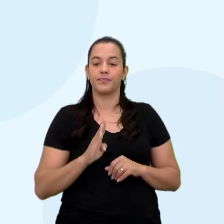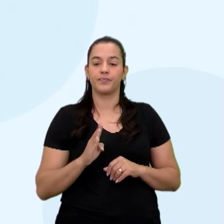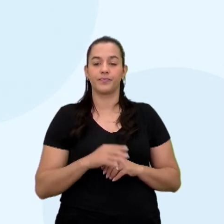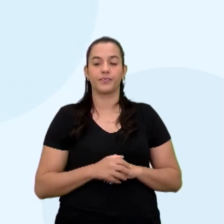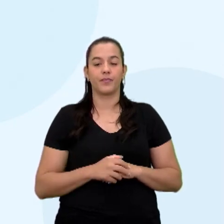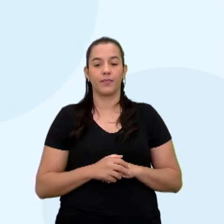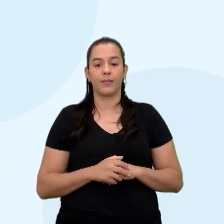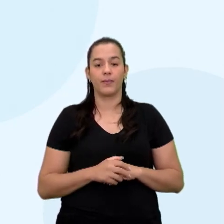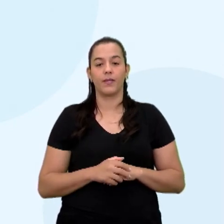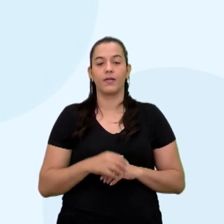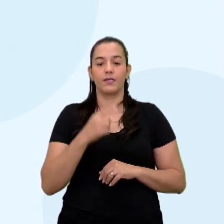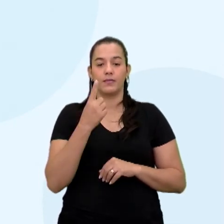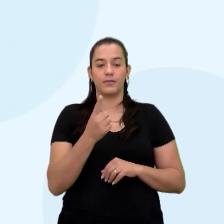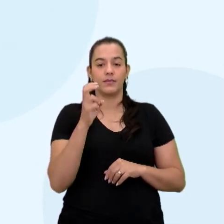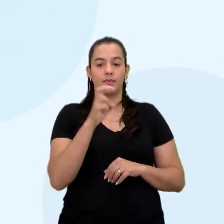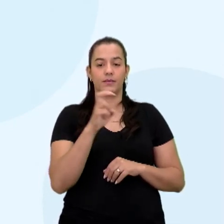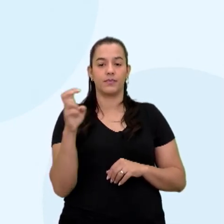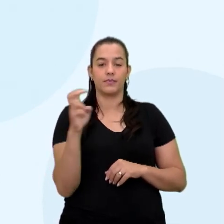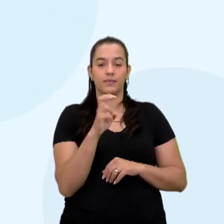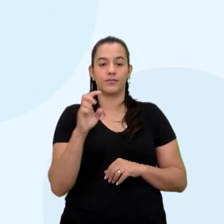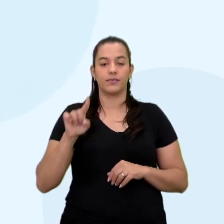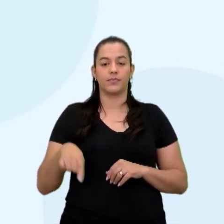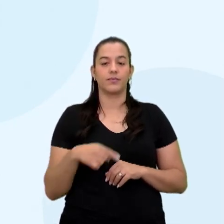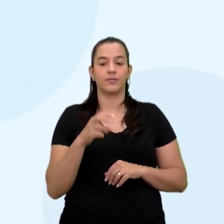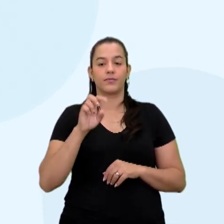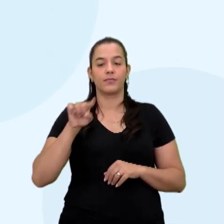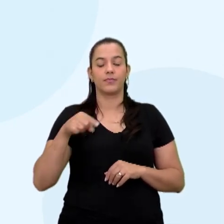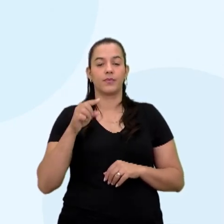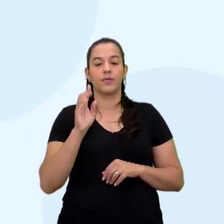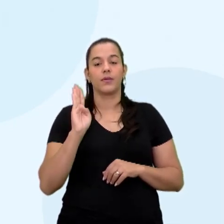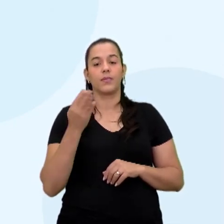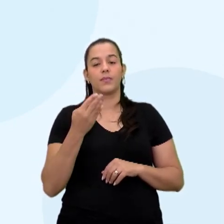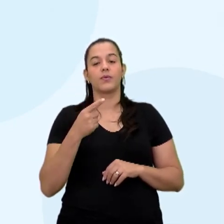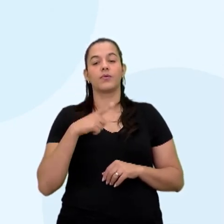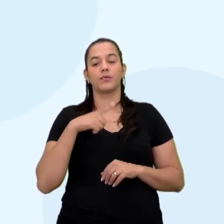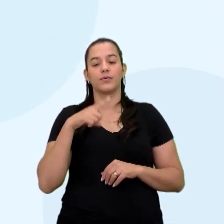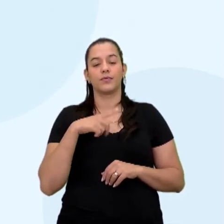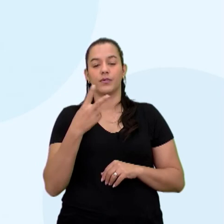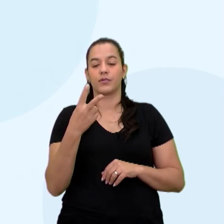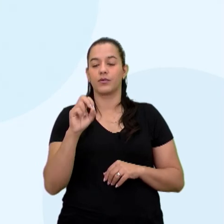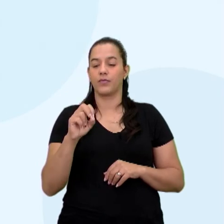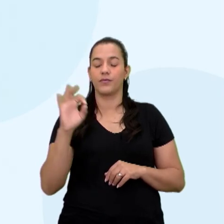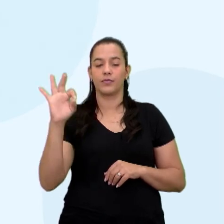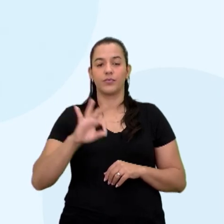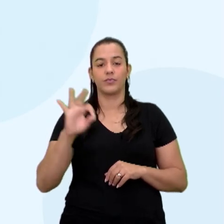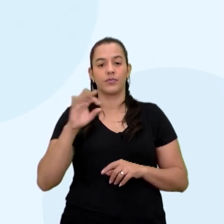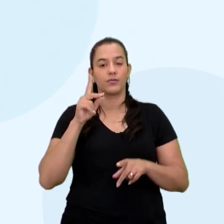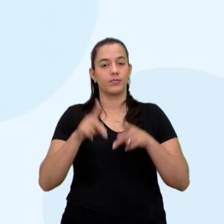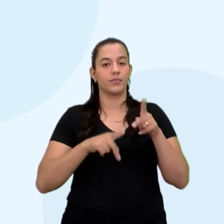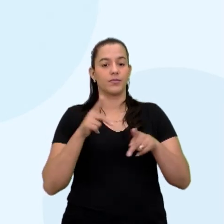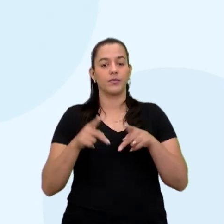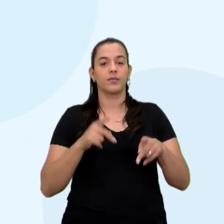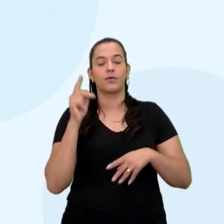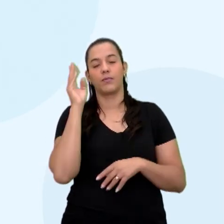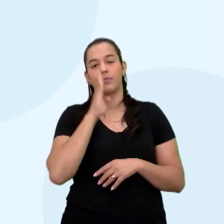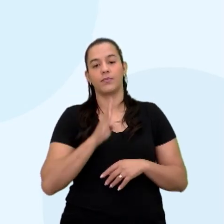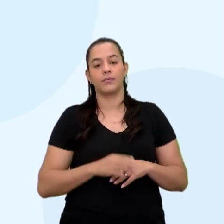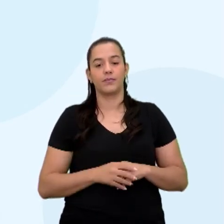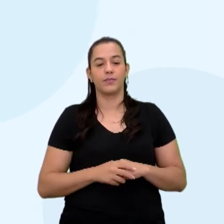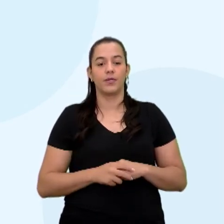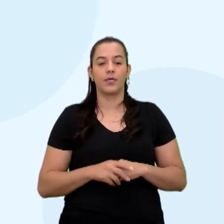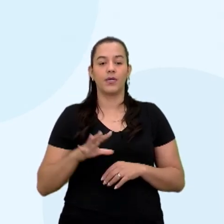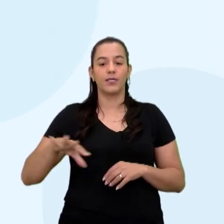que 155 bilhões e meio fica somente para 20% da população brasileira, ou seja, um